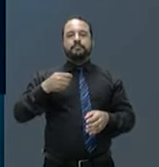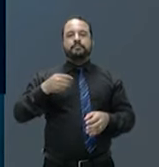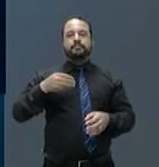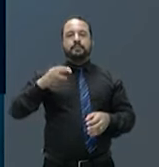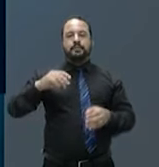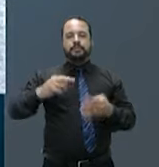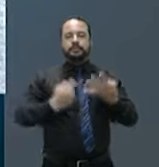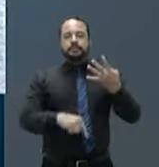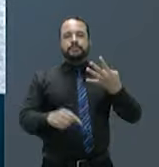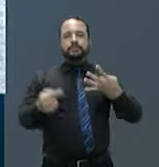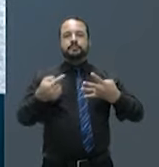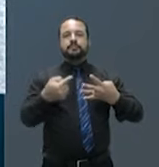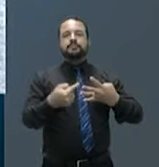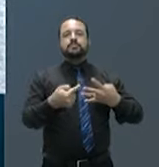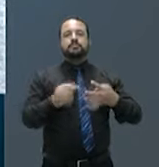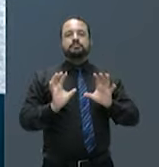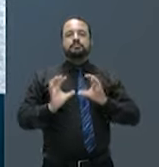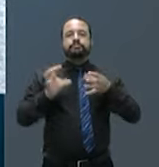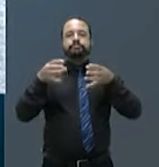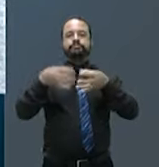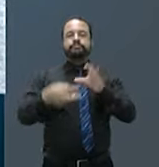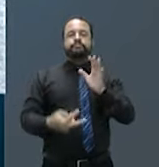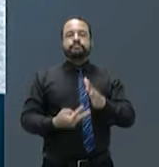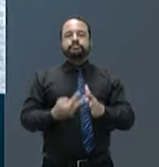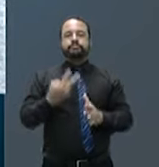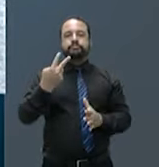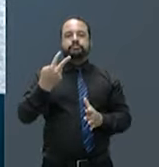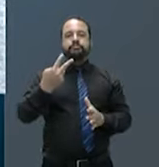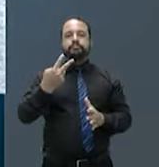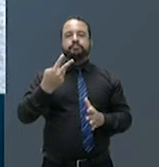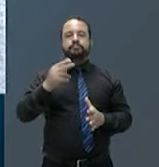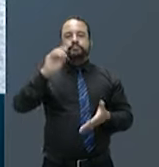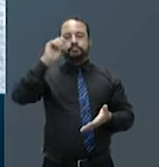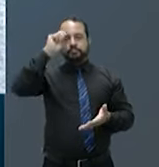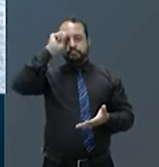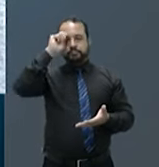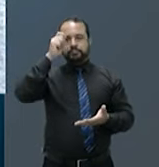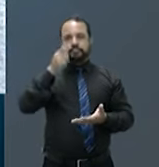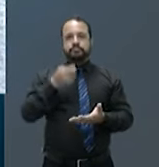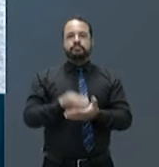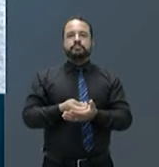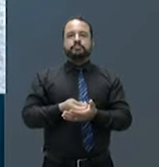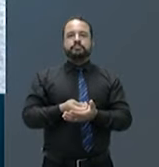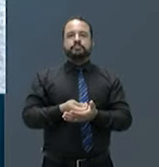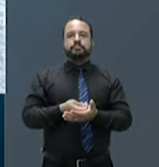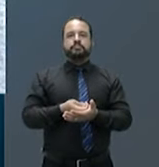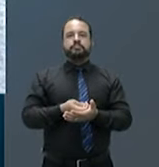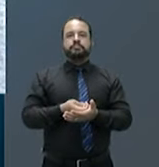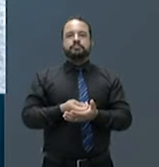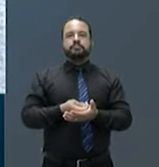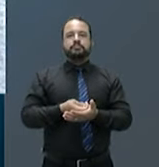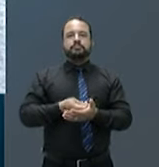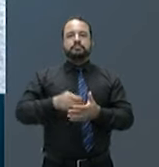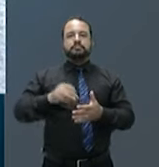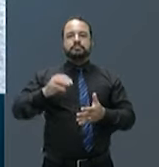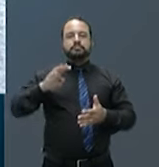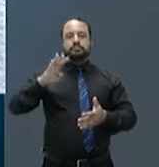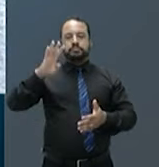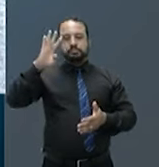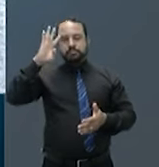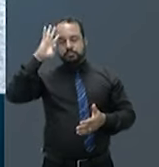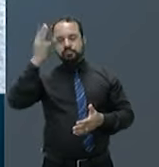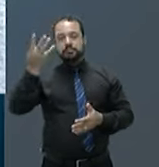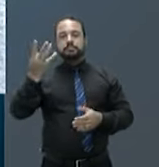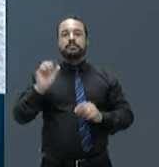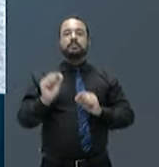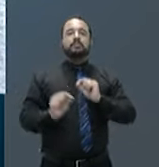maio de 2022, não havia ainda ocorrido a afetação do tema 1232, o que somente